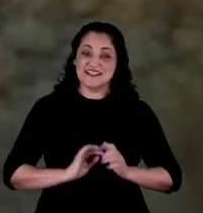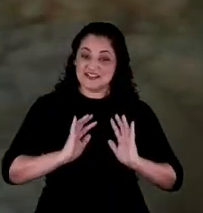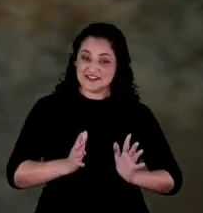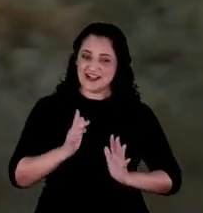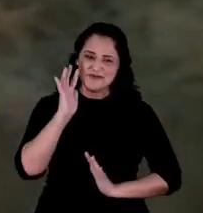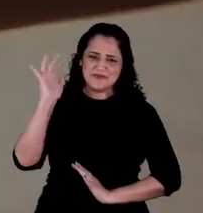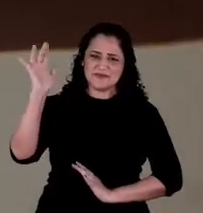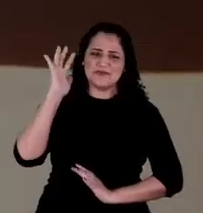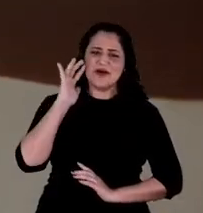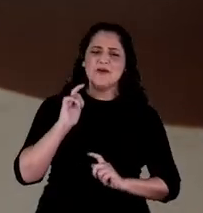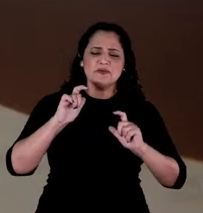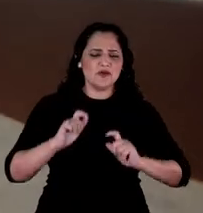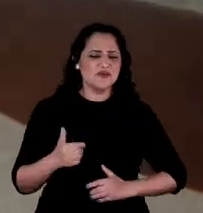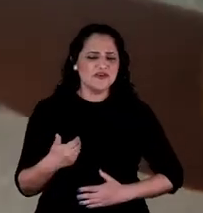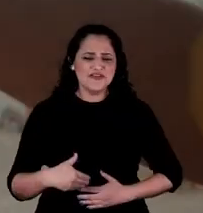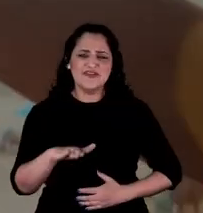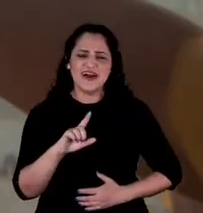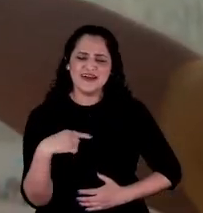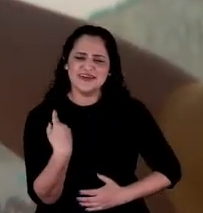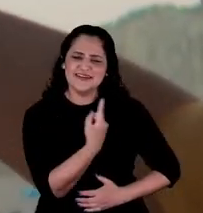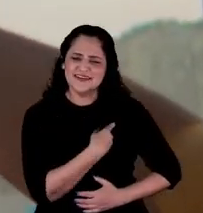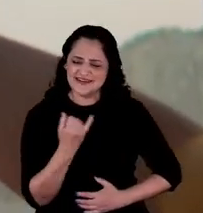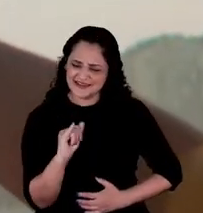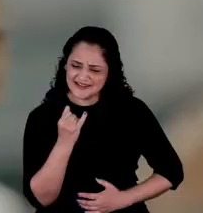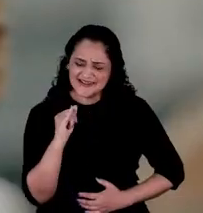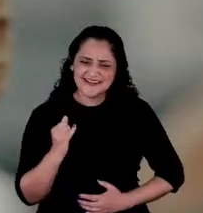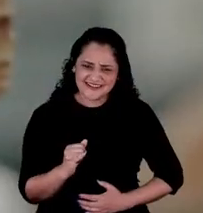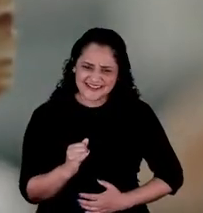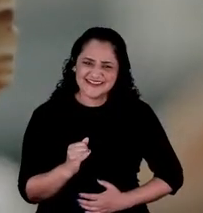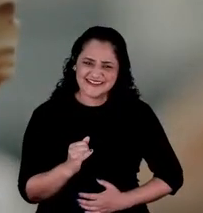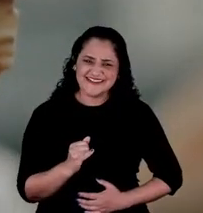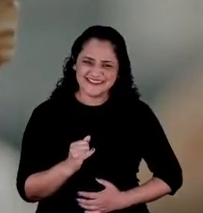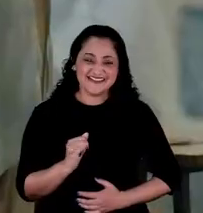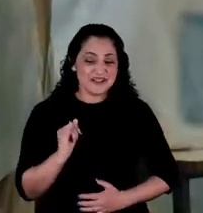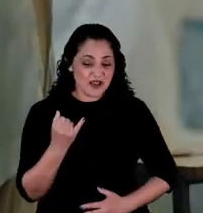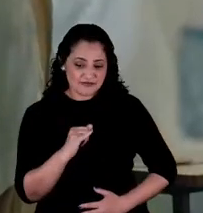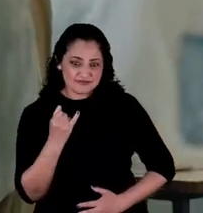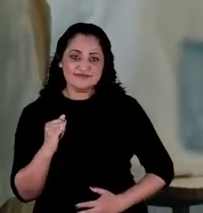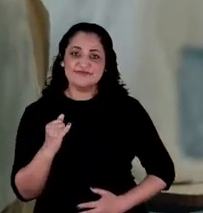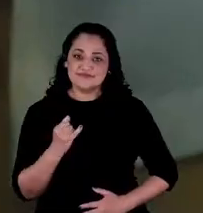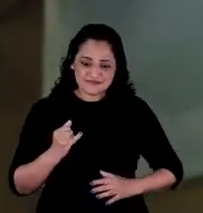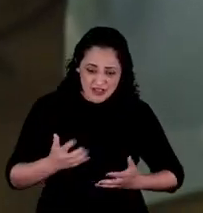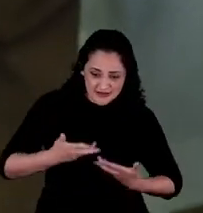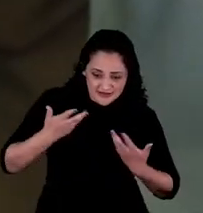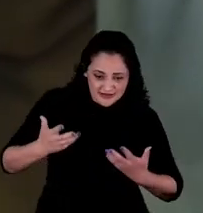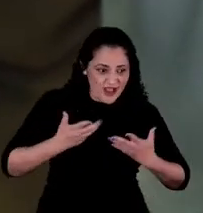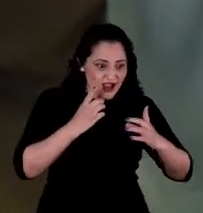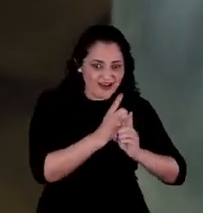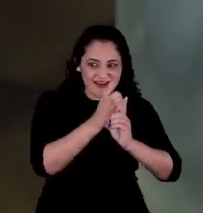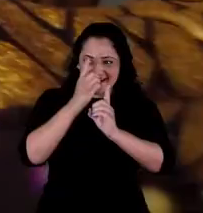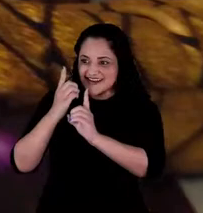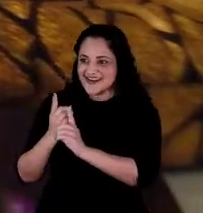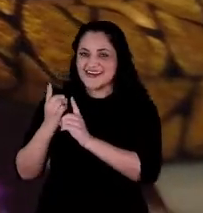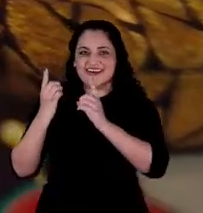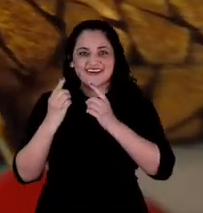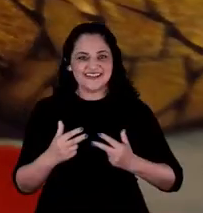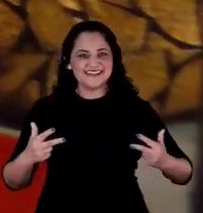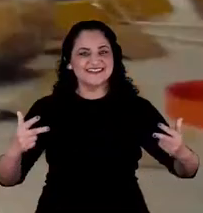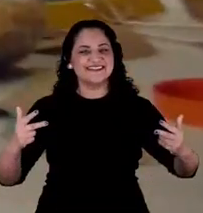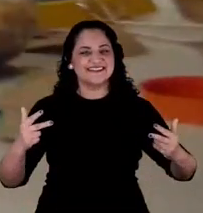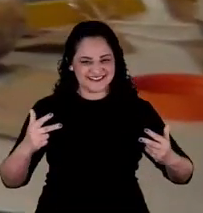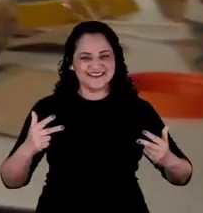já parou para pensar Para onde vai a nossa energia a nossa energia incentiva descobertas